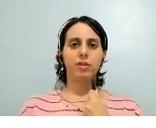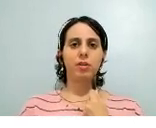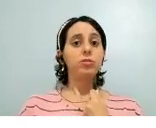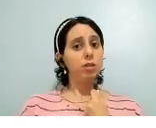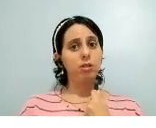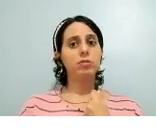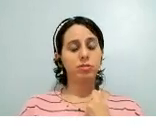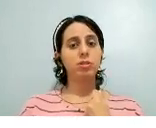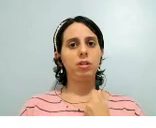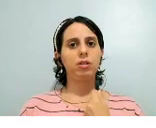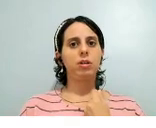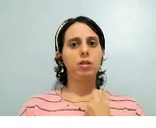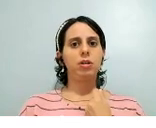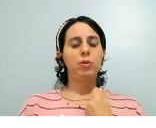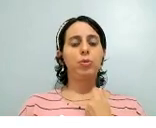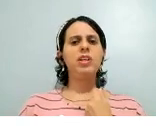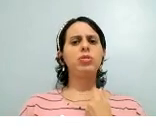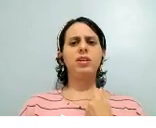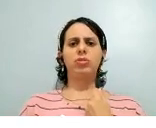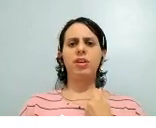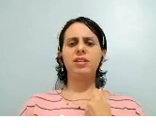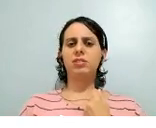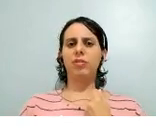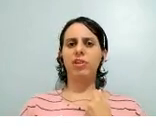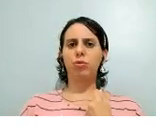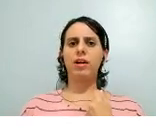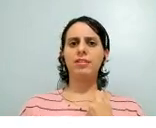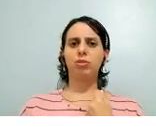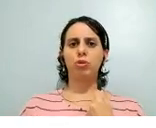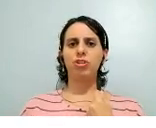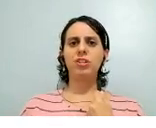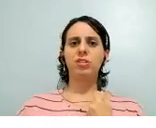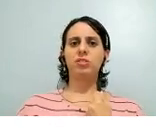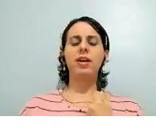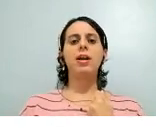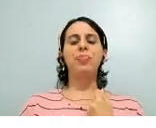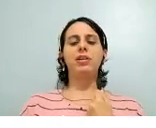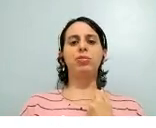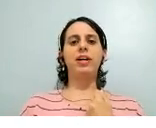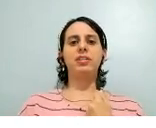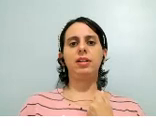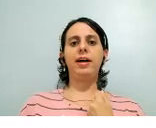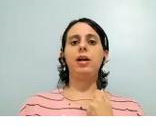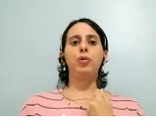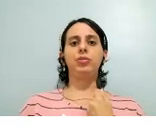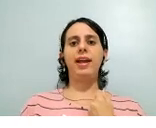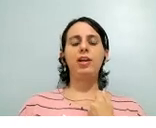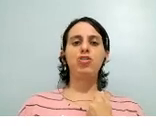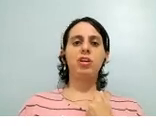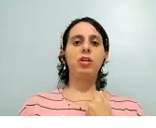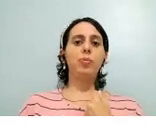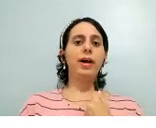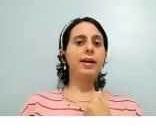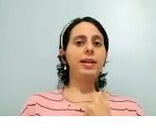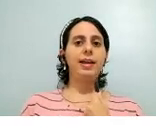ali? Sim, sim. Por isso que às vezes são veiculadas notícias, né? Que eles fazem lá o